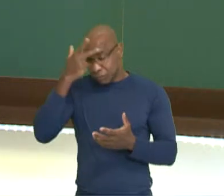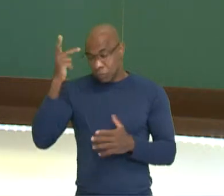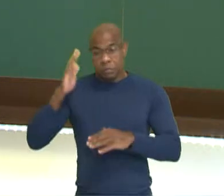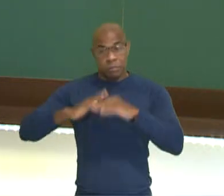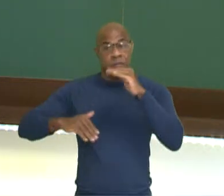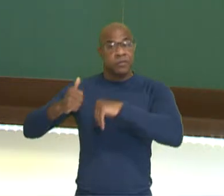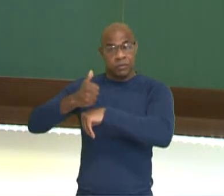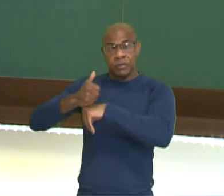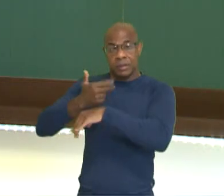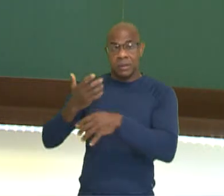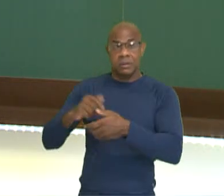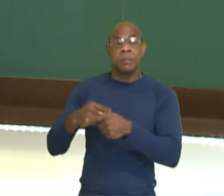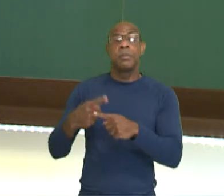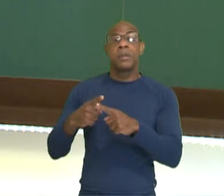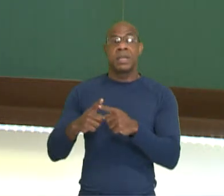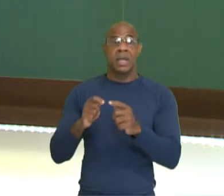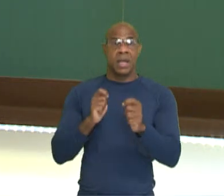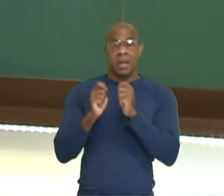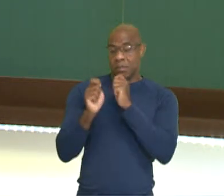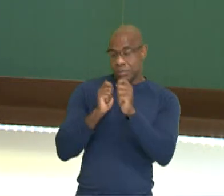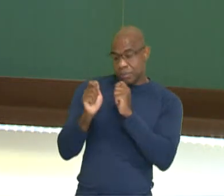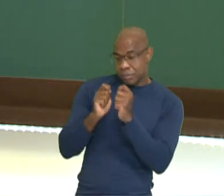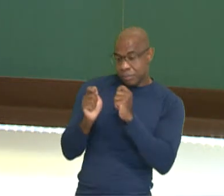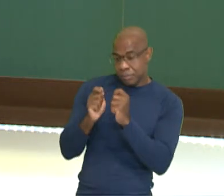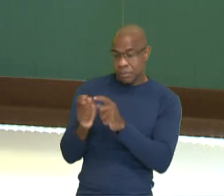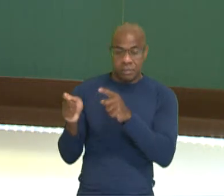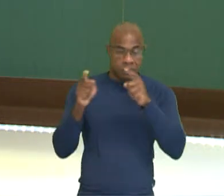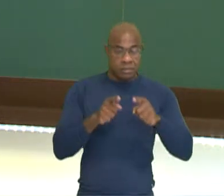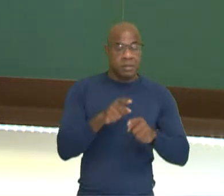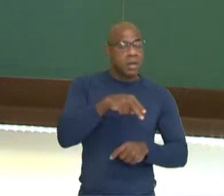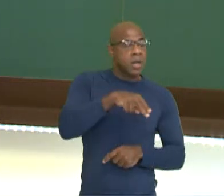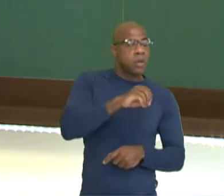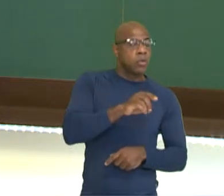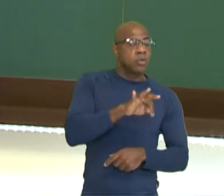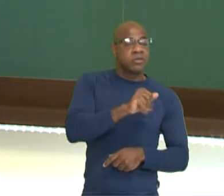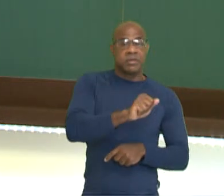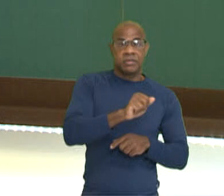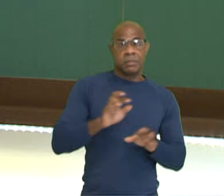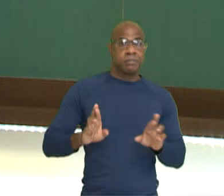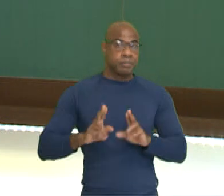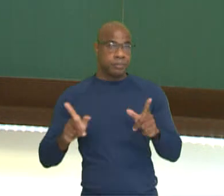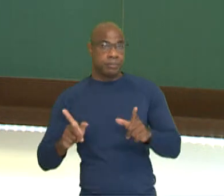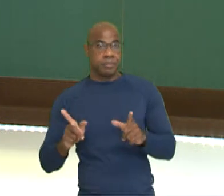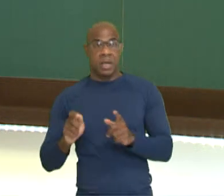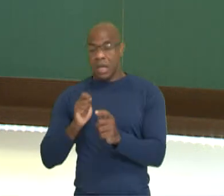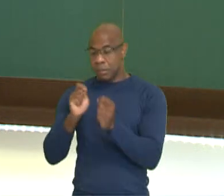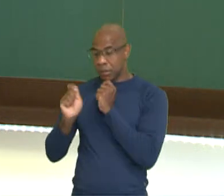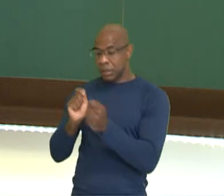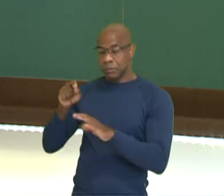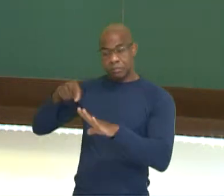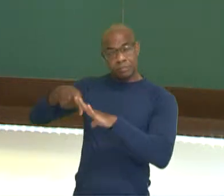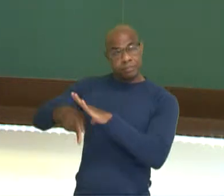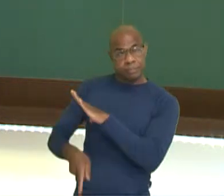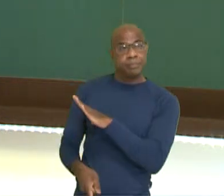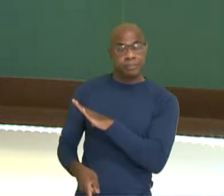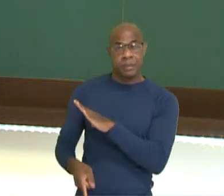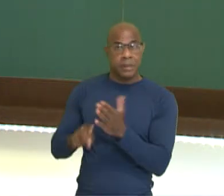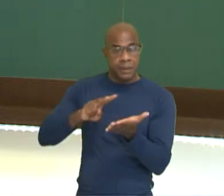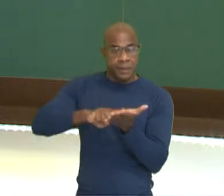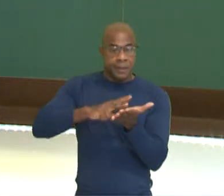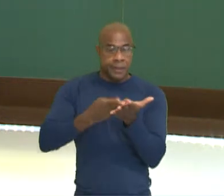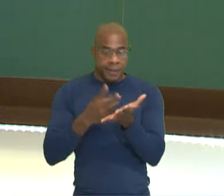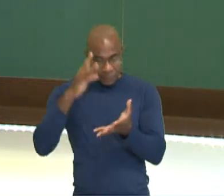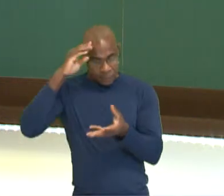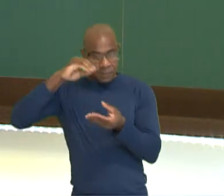reportagem, comparativamente falando em relação à notícia, o que ela faz? Ela aprofunda, ela interpreta,